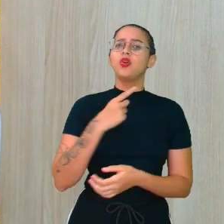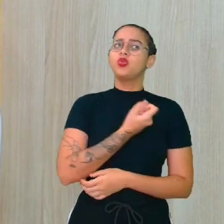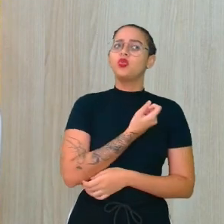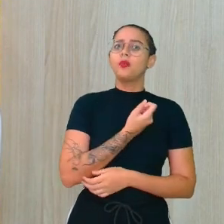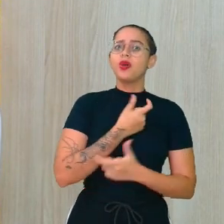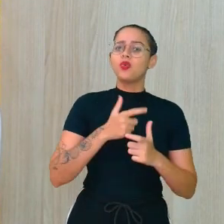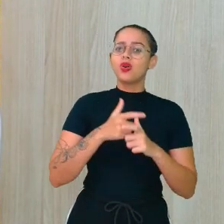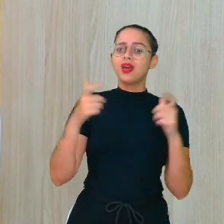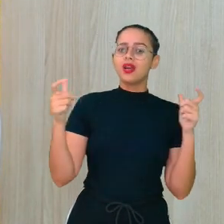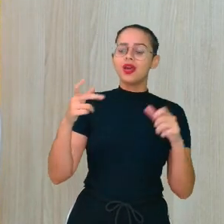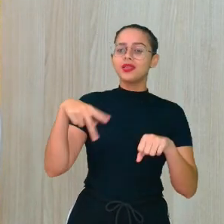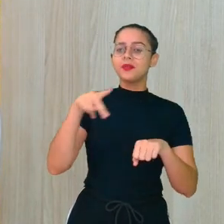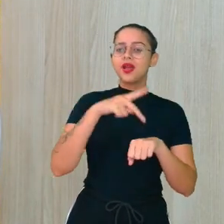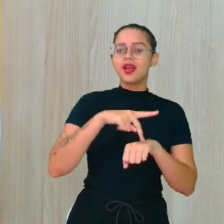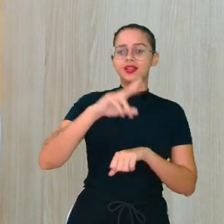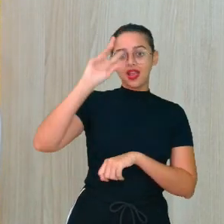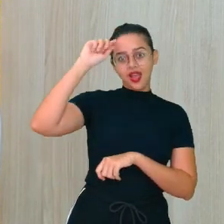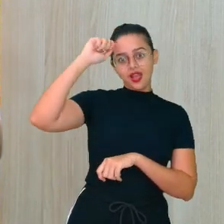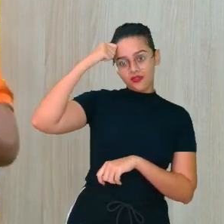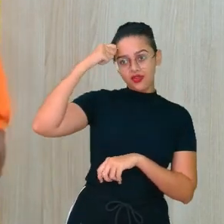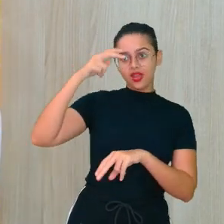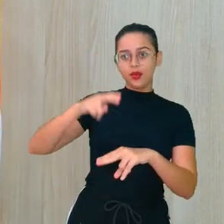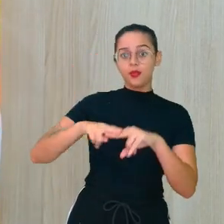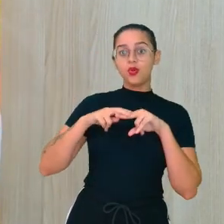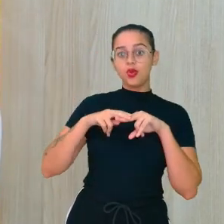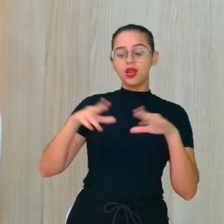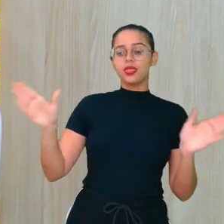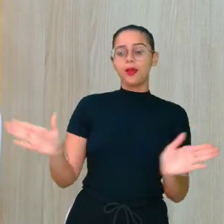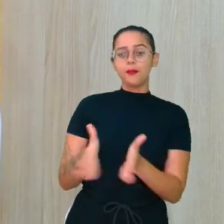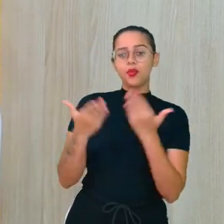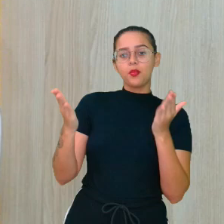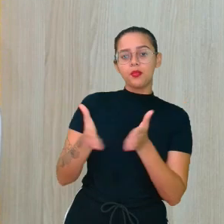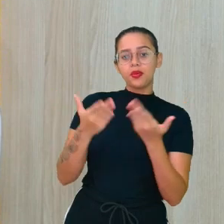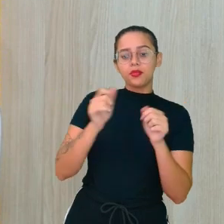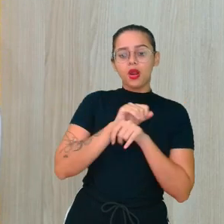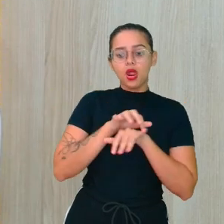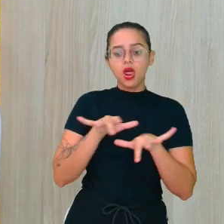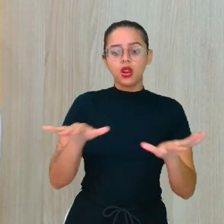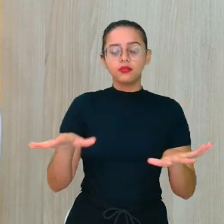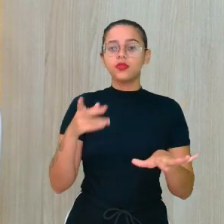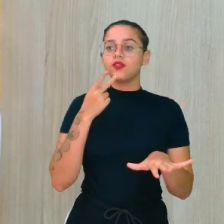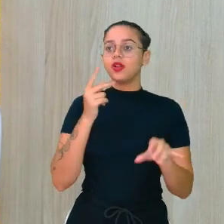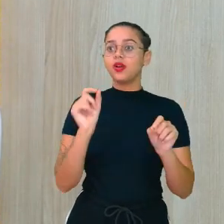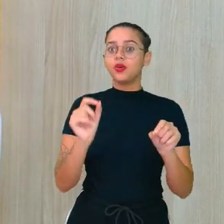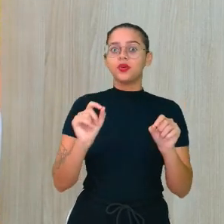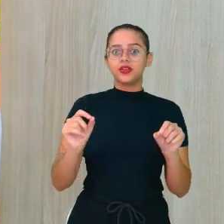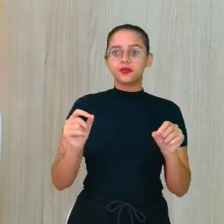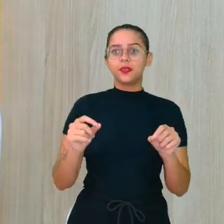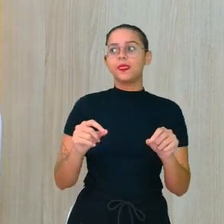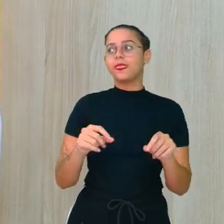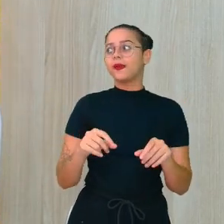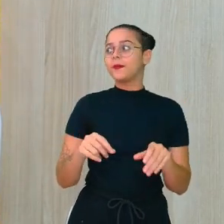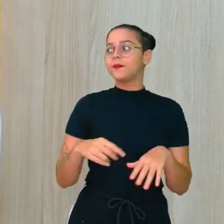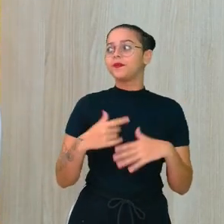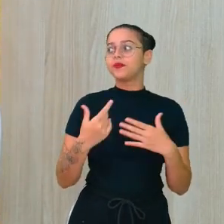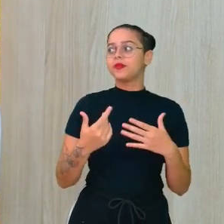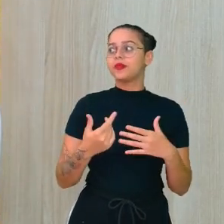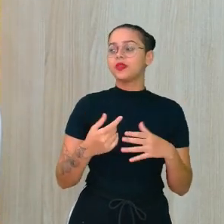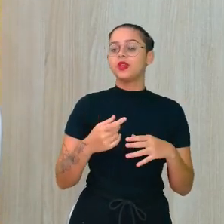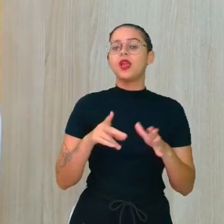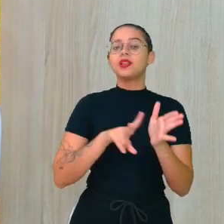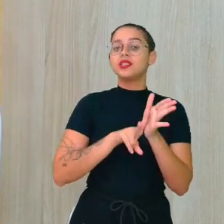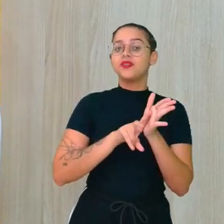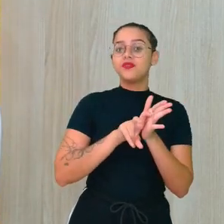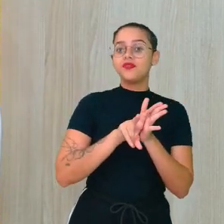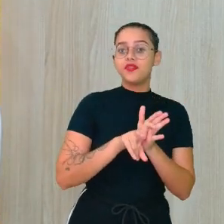grande em países africanos, justamente por causa da pobreza, essa disseminação, aí dizia-se também de que esse era um